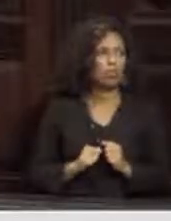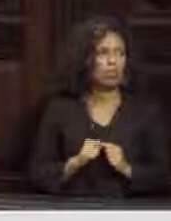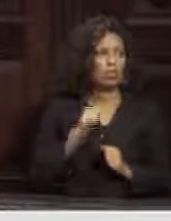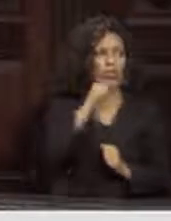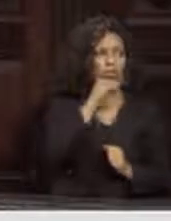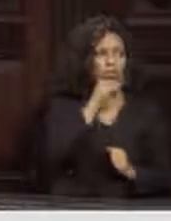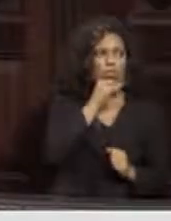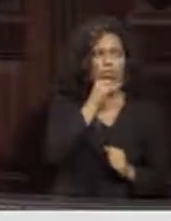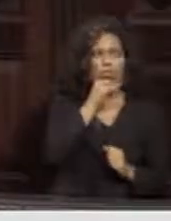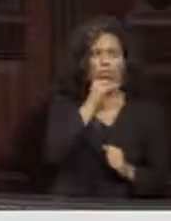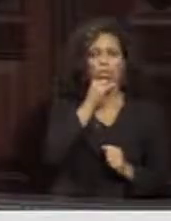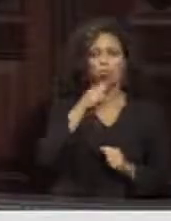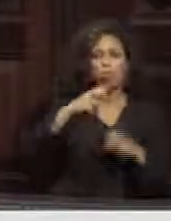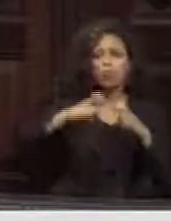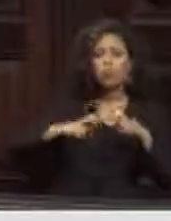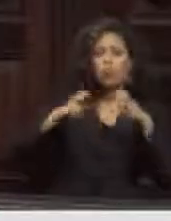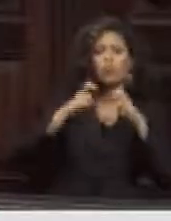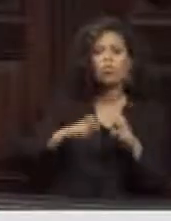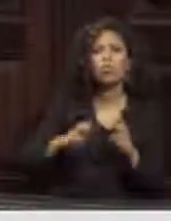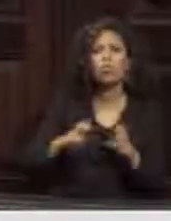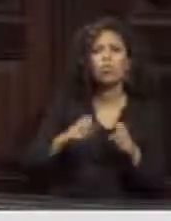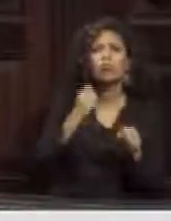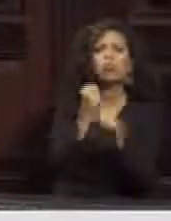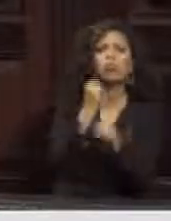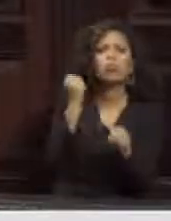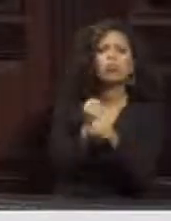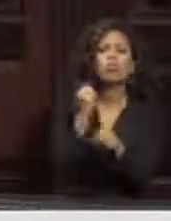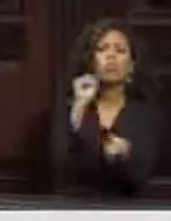continuidade da linha 2 do Estácio até a Carioca?